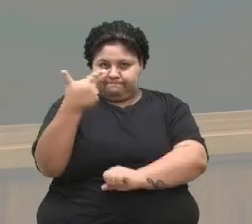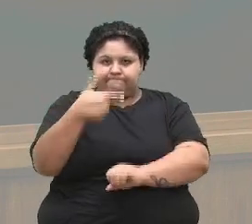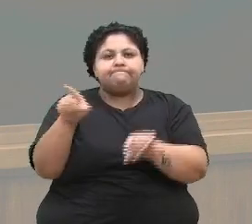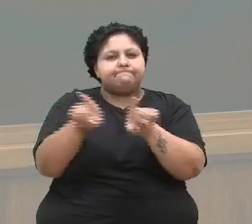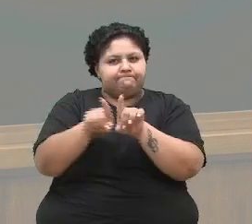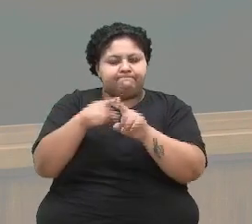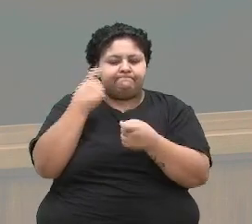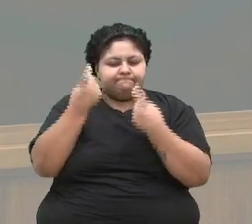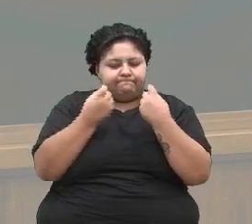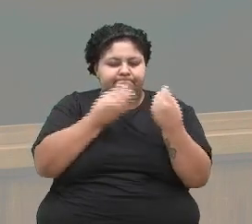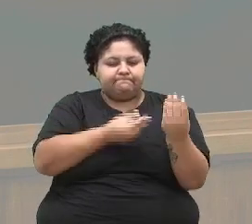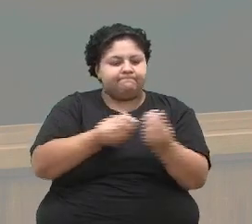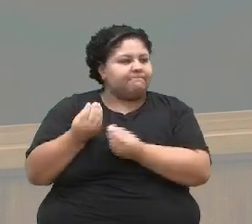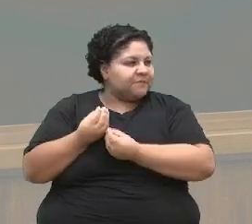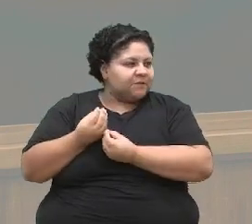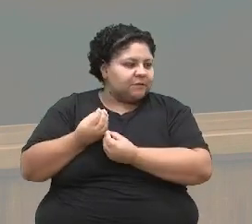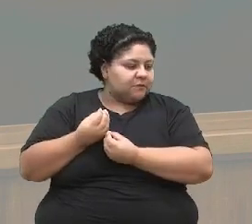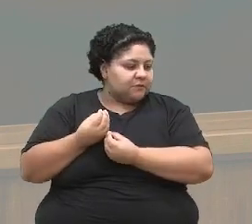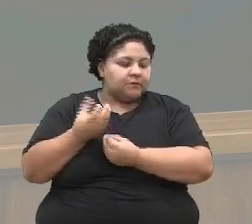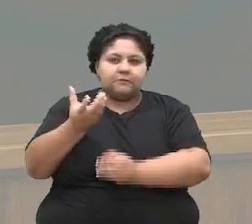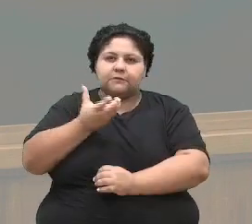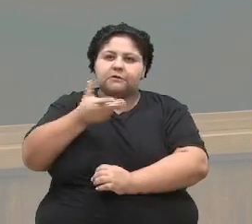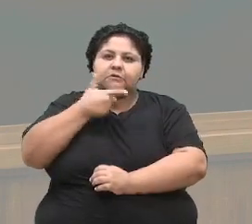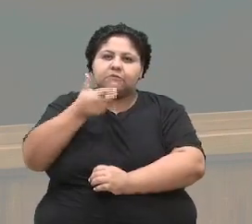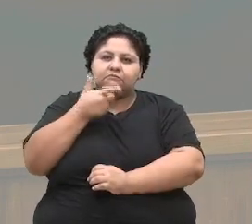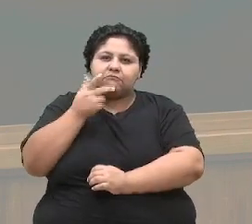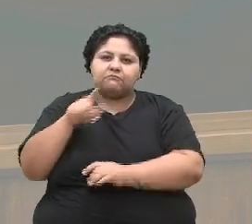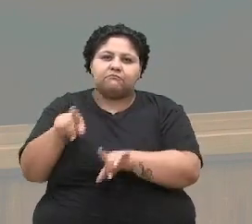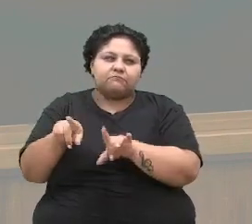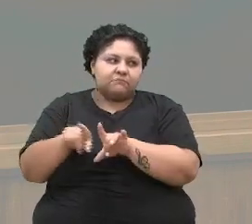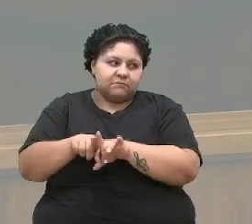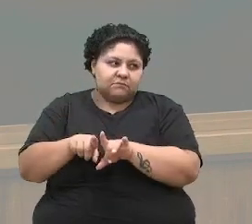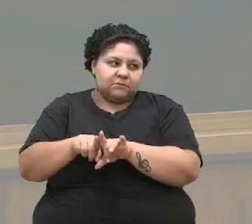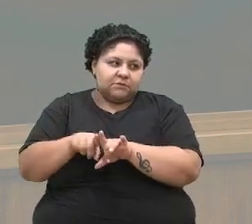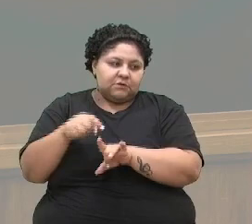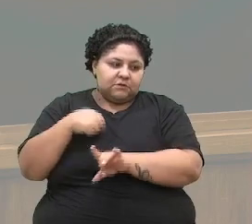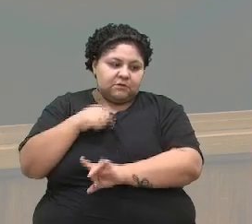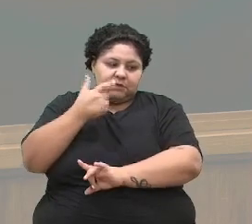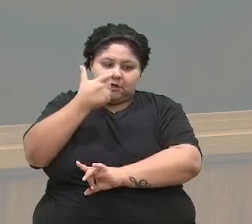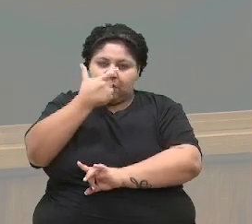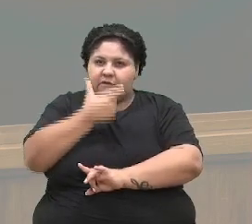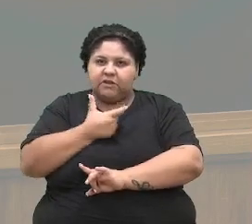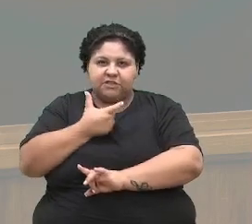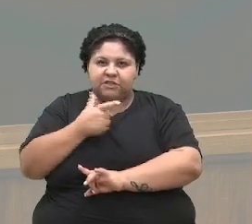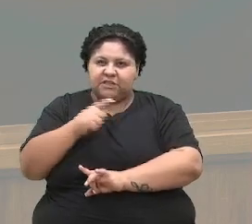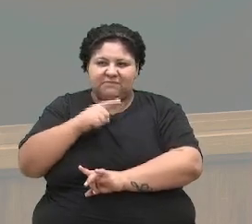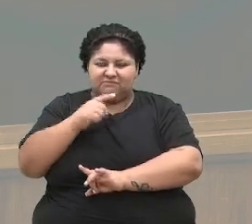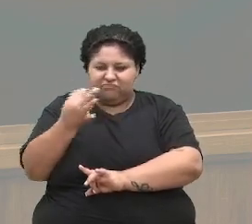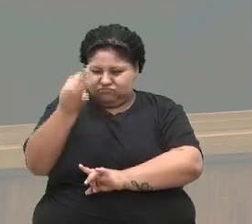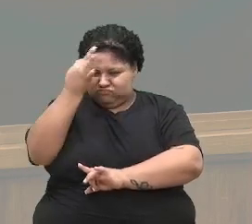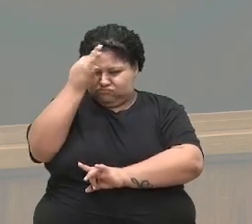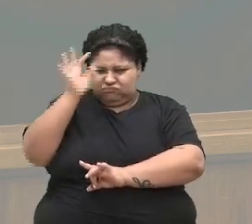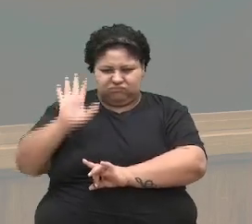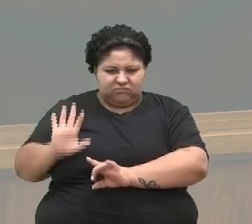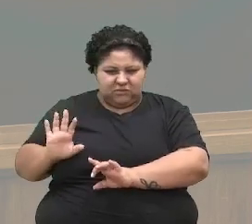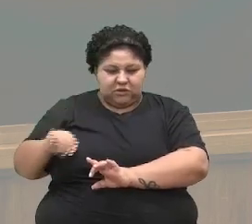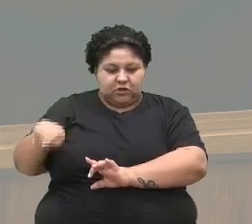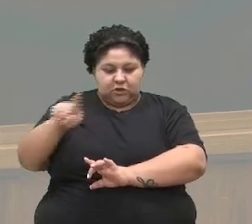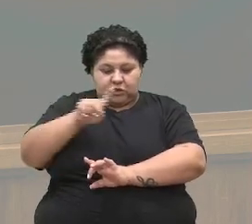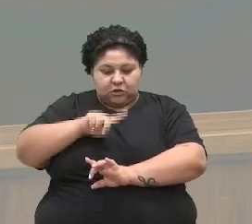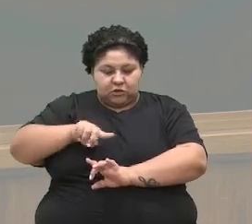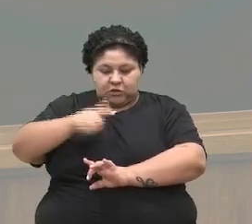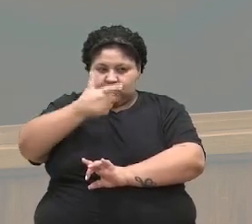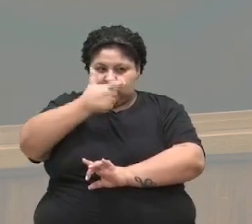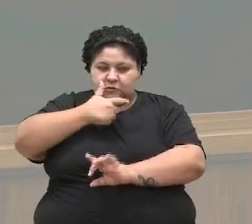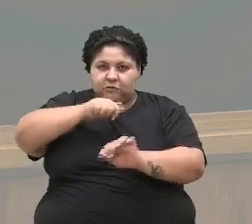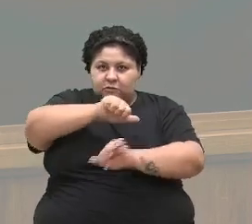essa, quero dizer que também eu achei meio incompreensível, nós achamos que foi a